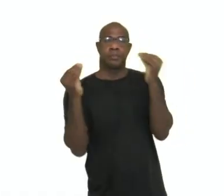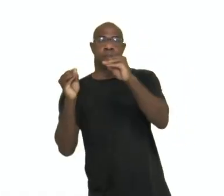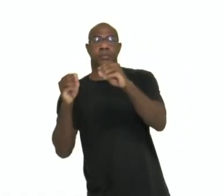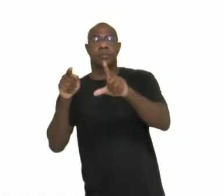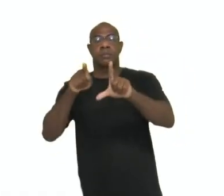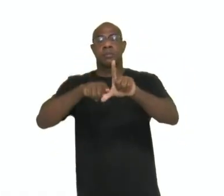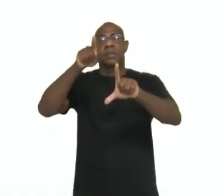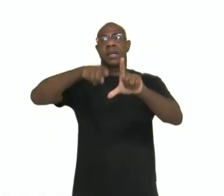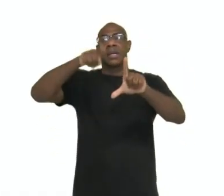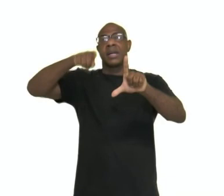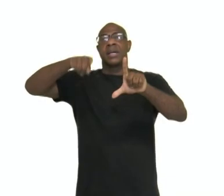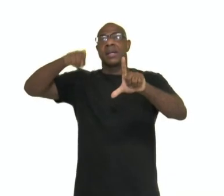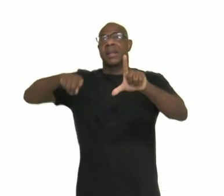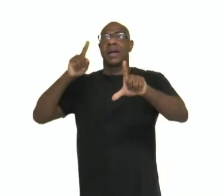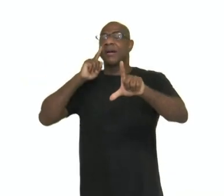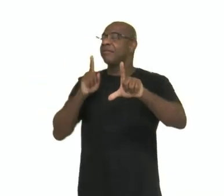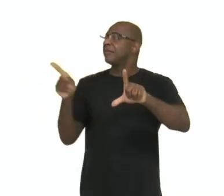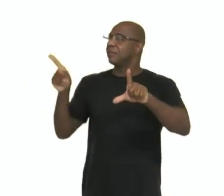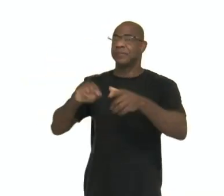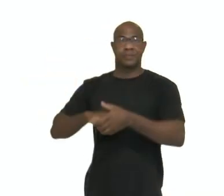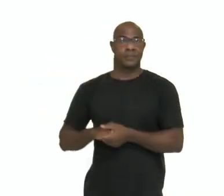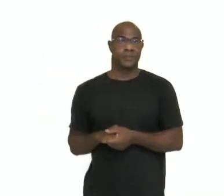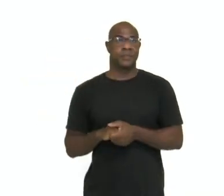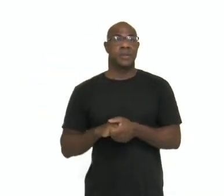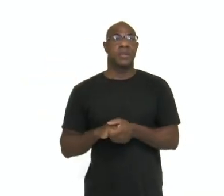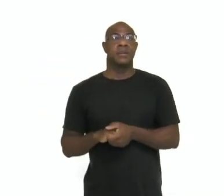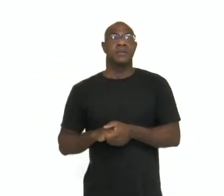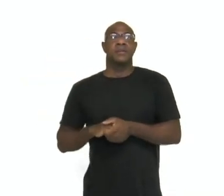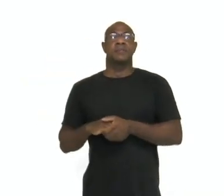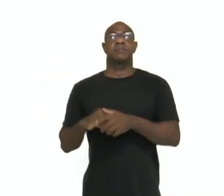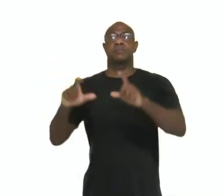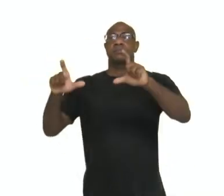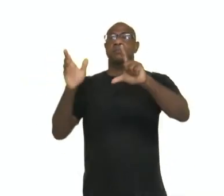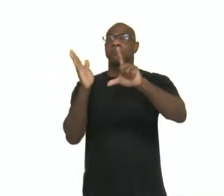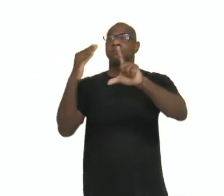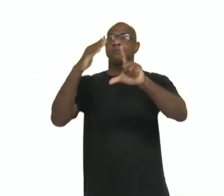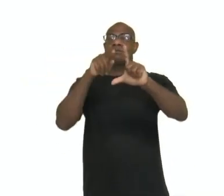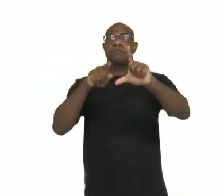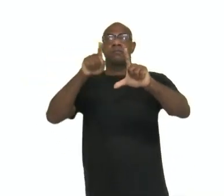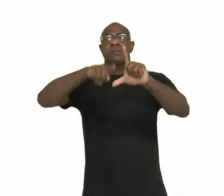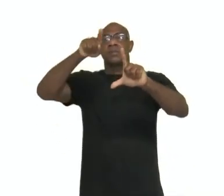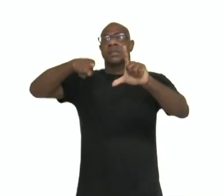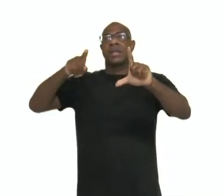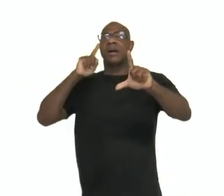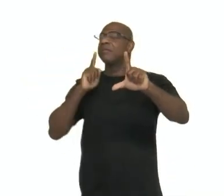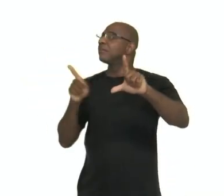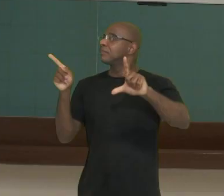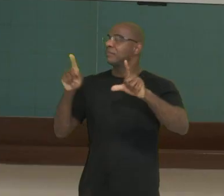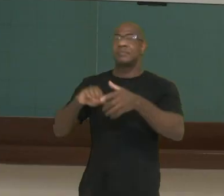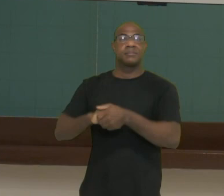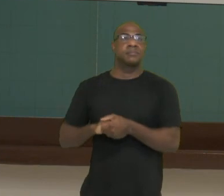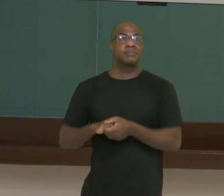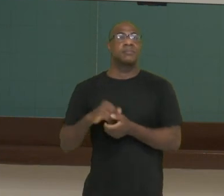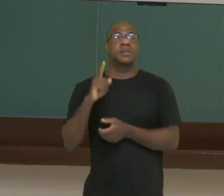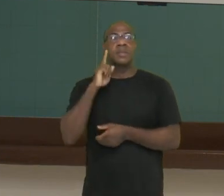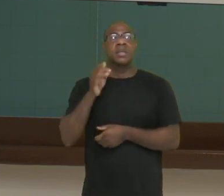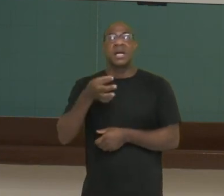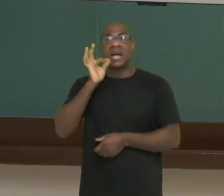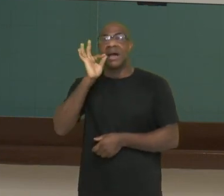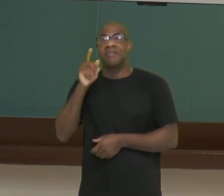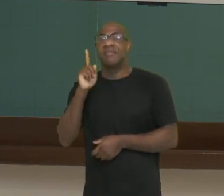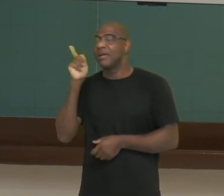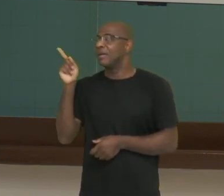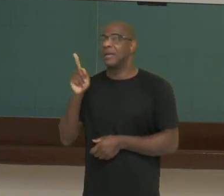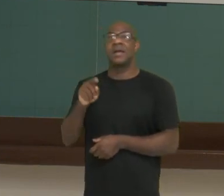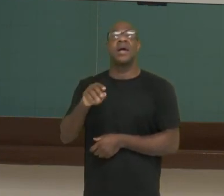de um gráfico de setores, aonde eu tenho a representatividade. E eu vejo diretamente que o café expresso